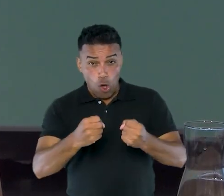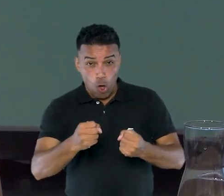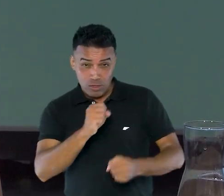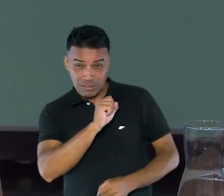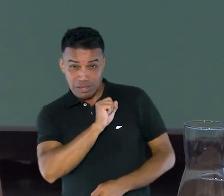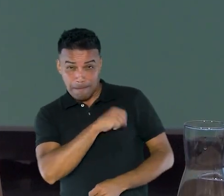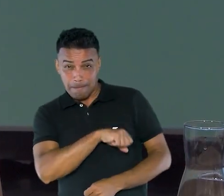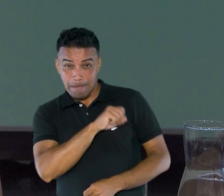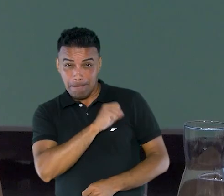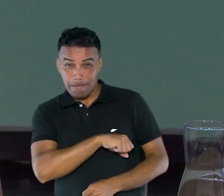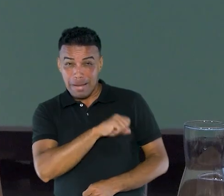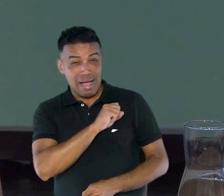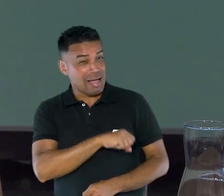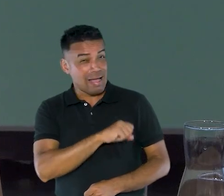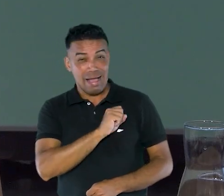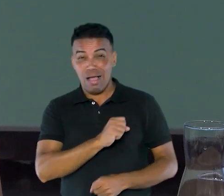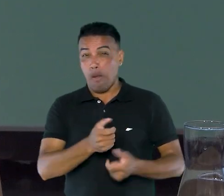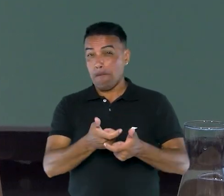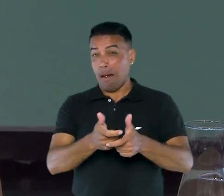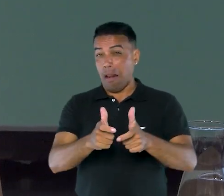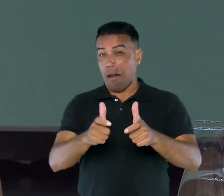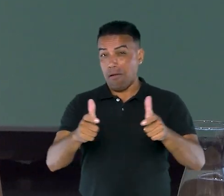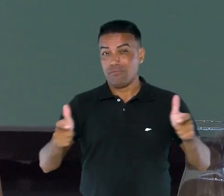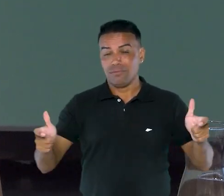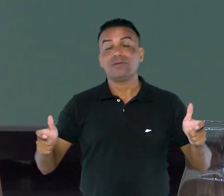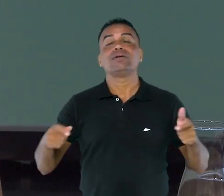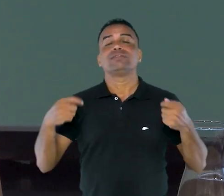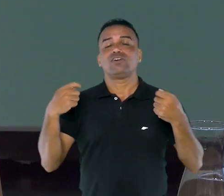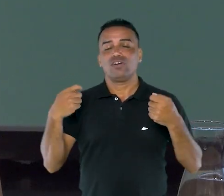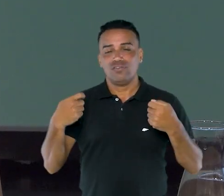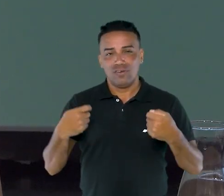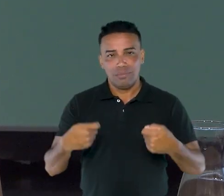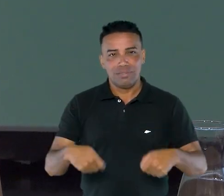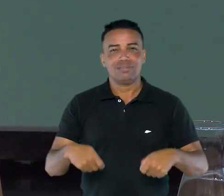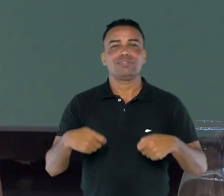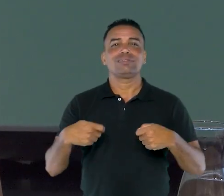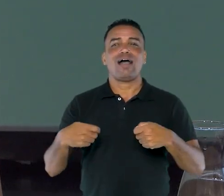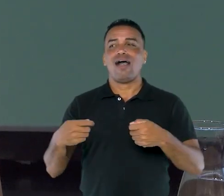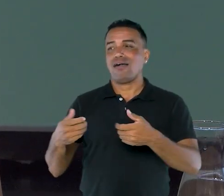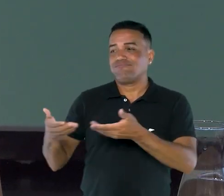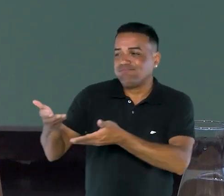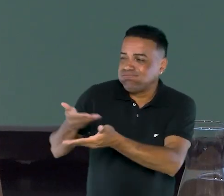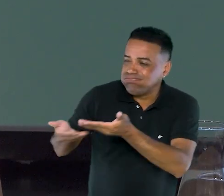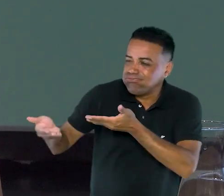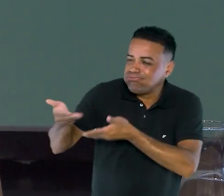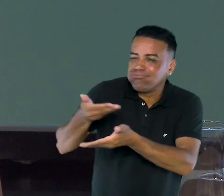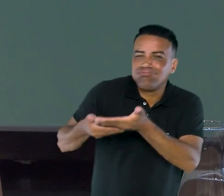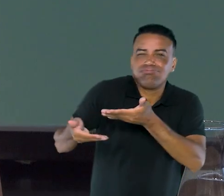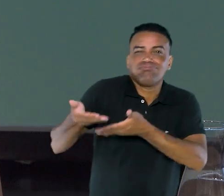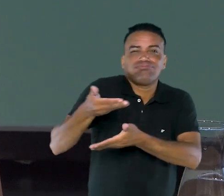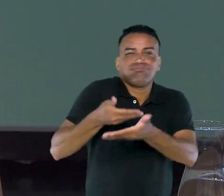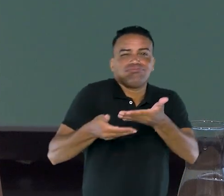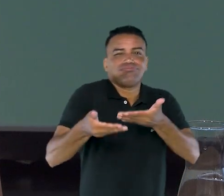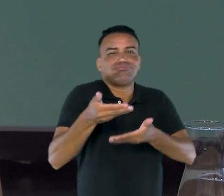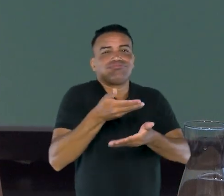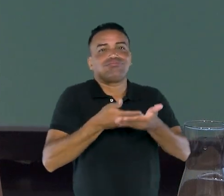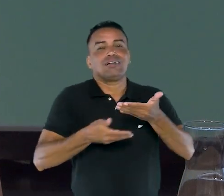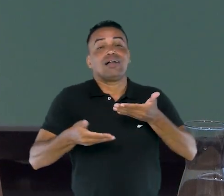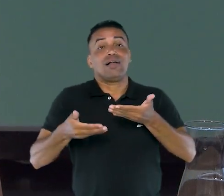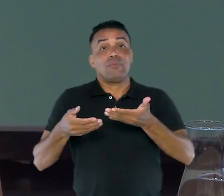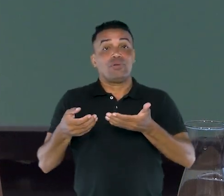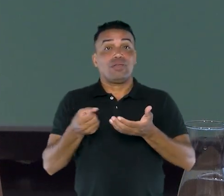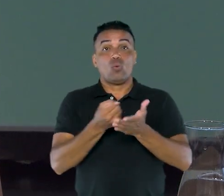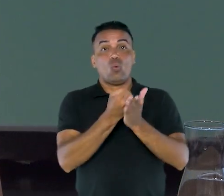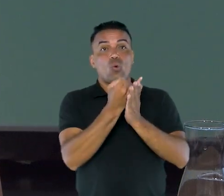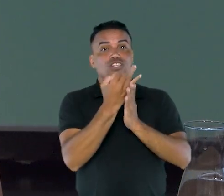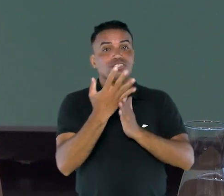pulsão de morte, Eros versus Thanatos. Então, assim, vai ter que fazer muito elo, muito laço, muito Eros, porque a pulsão